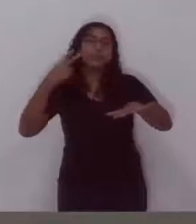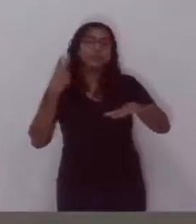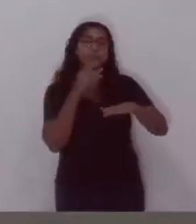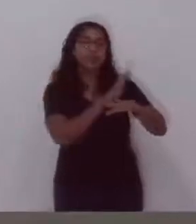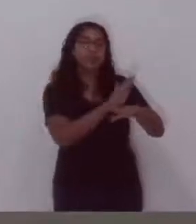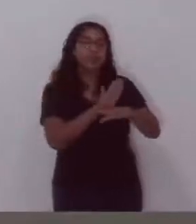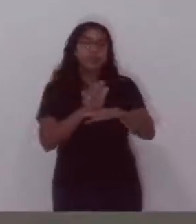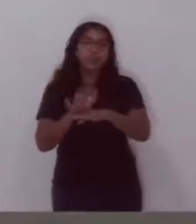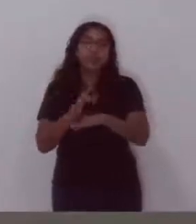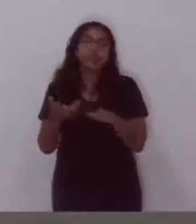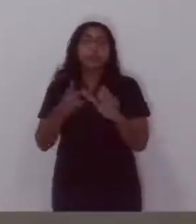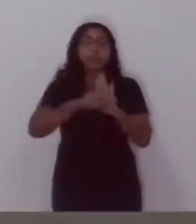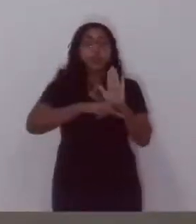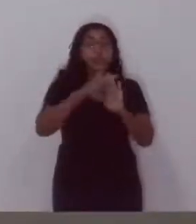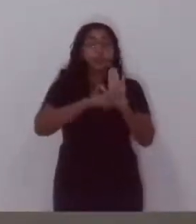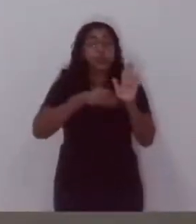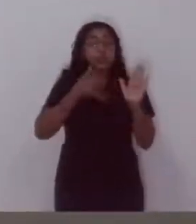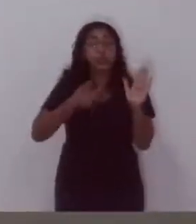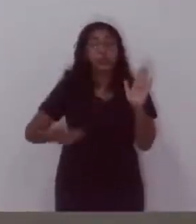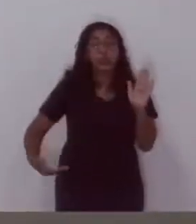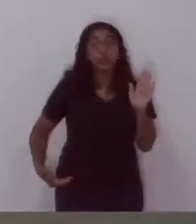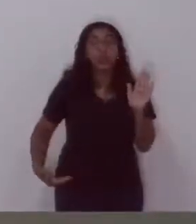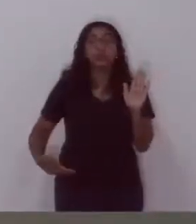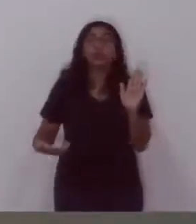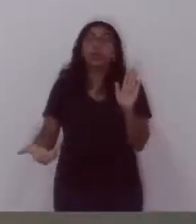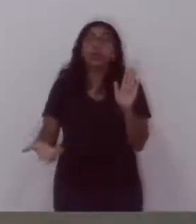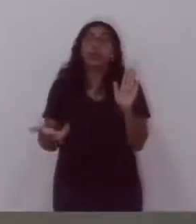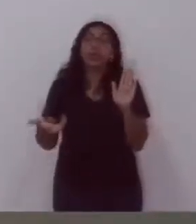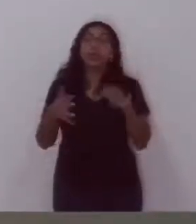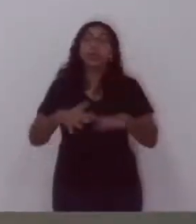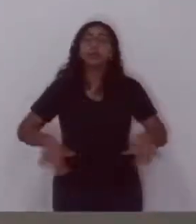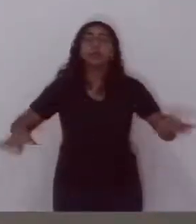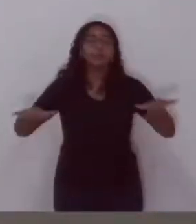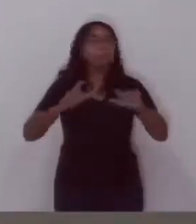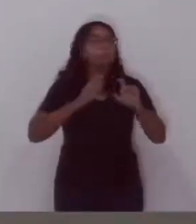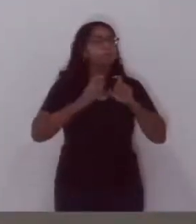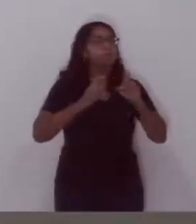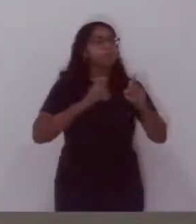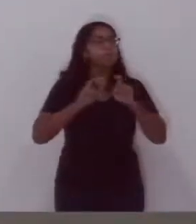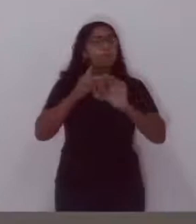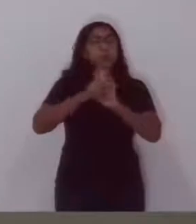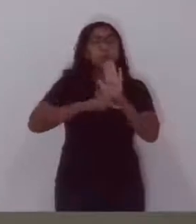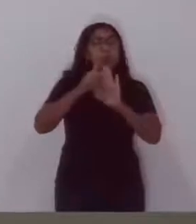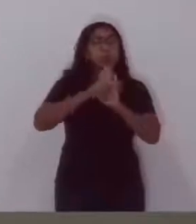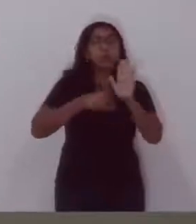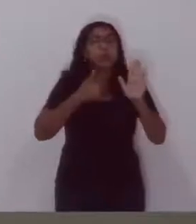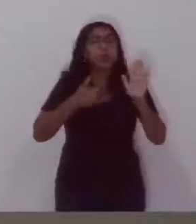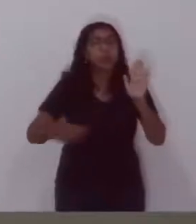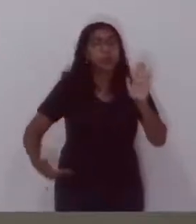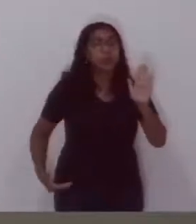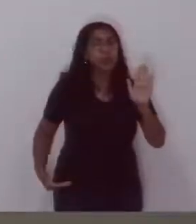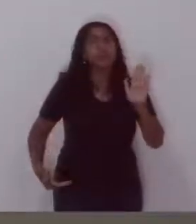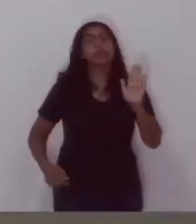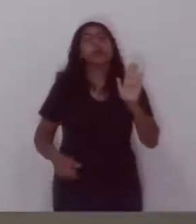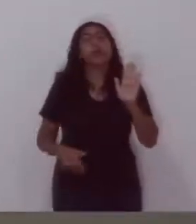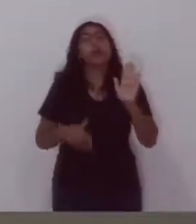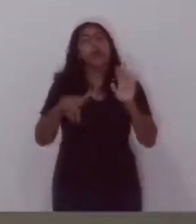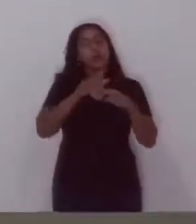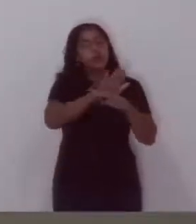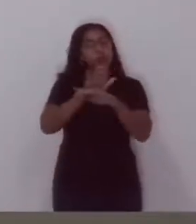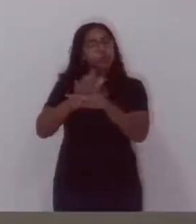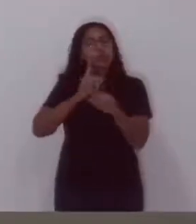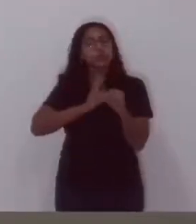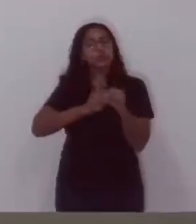nós queremos, que nós discutamos aqui na Câmara, vereadora Ana Genesini, projeto de governo, aquilo que nós possamos deixar para a